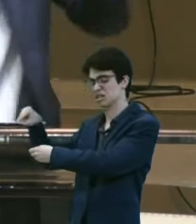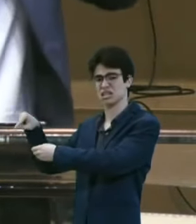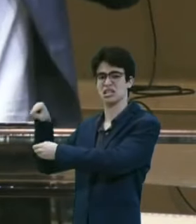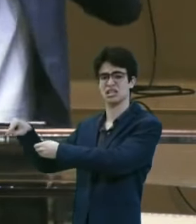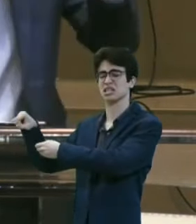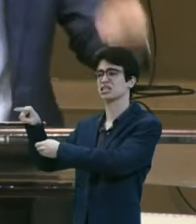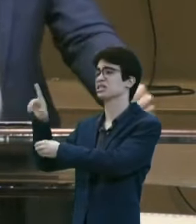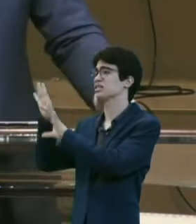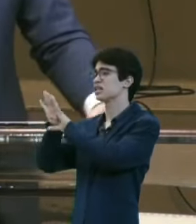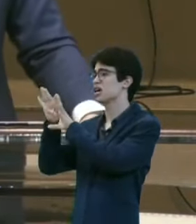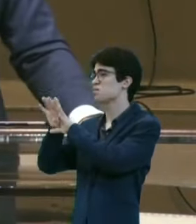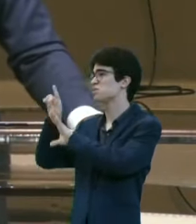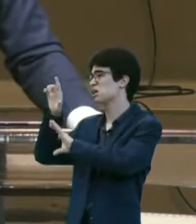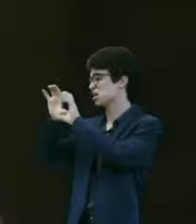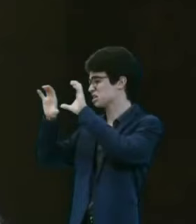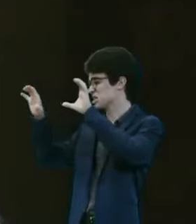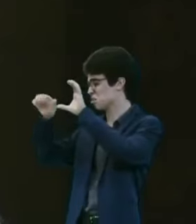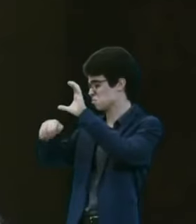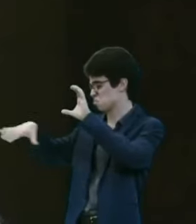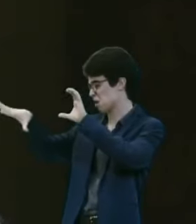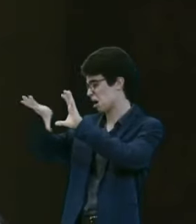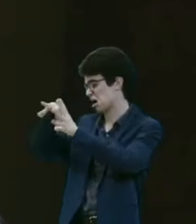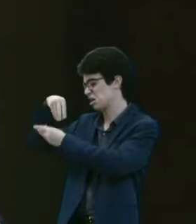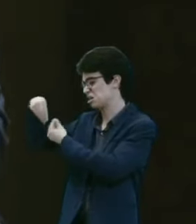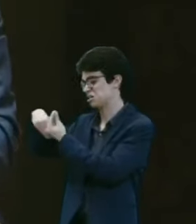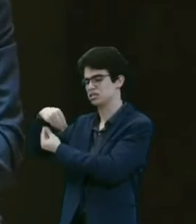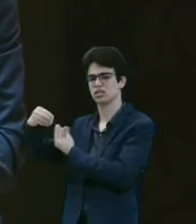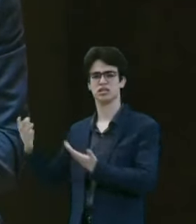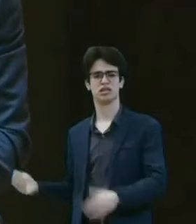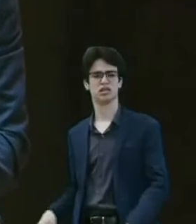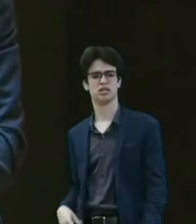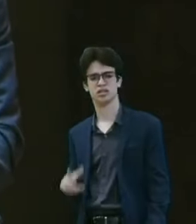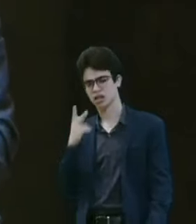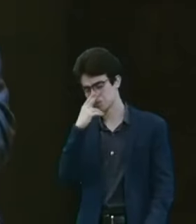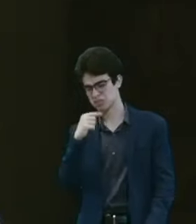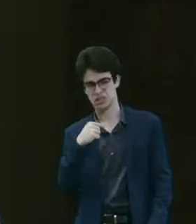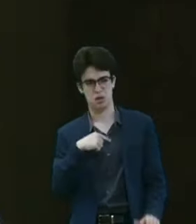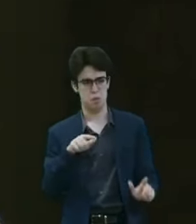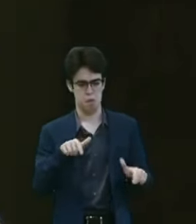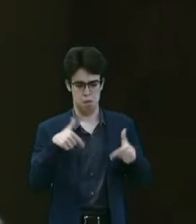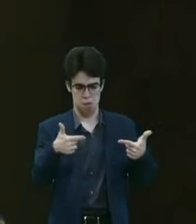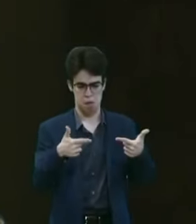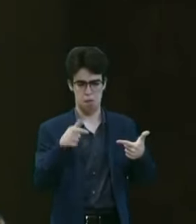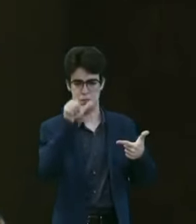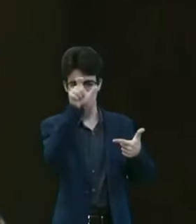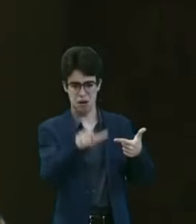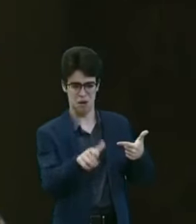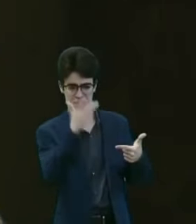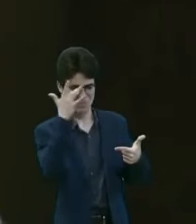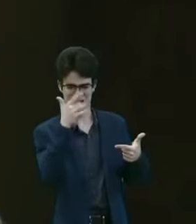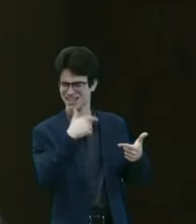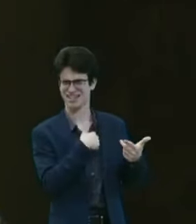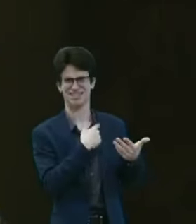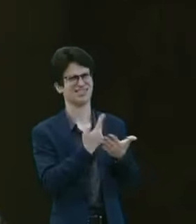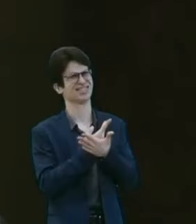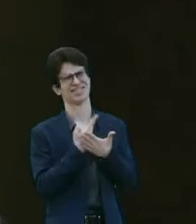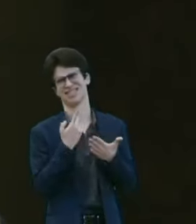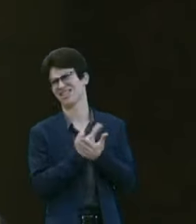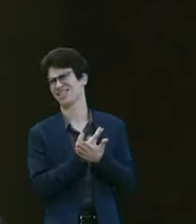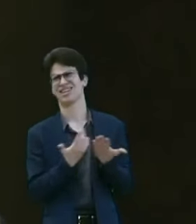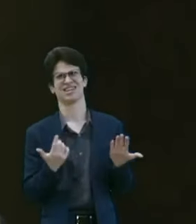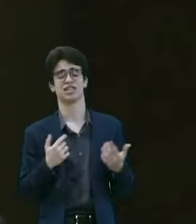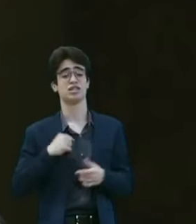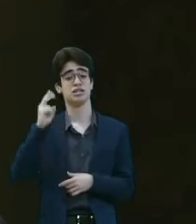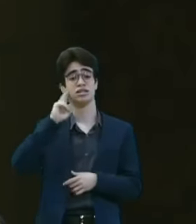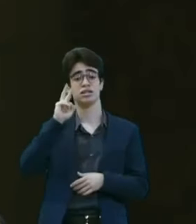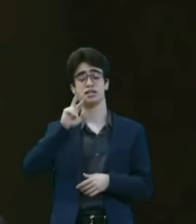regiões celestiais. Você está brigando com a pessoa errada. Eu lembro do jovem amigo